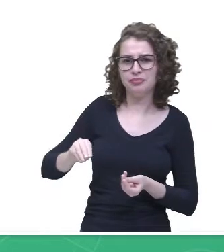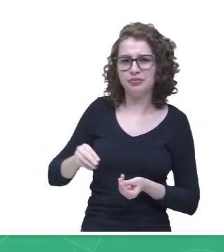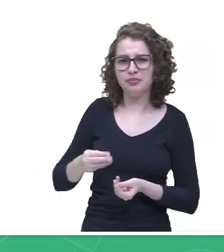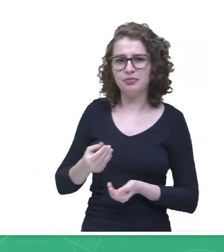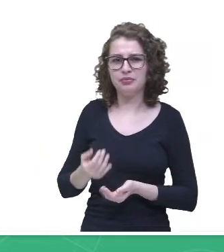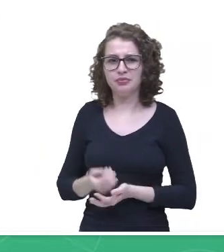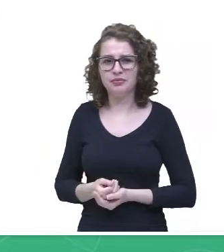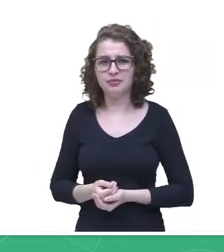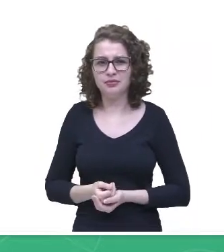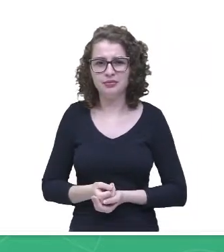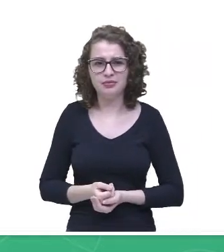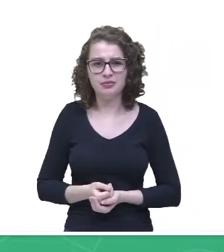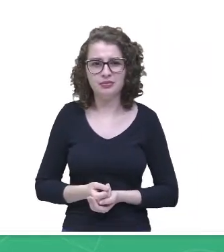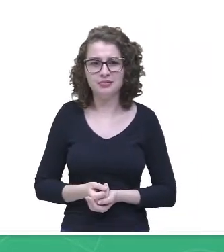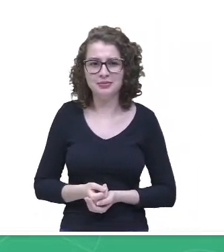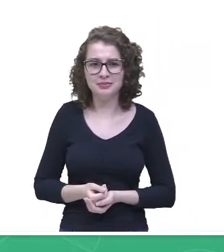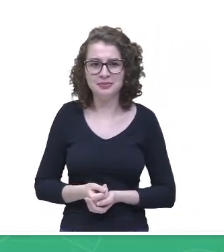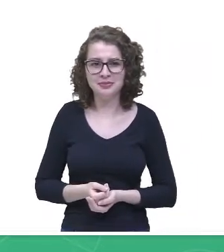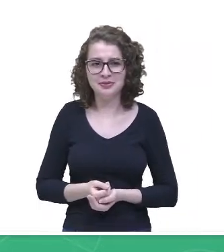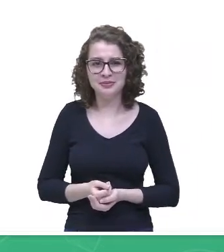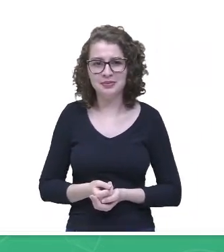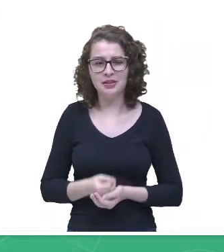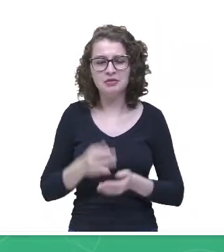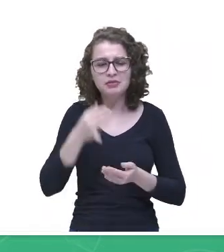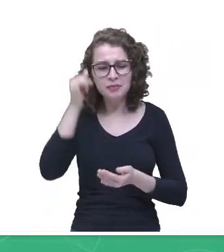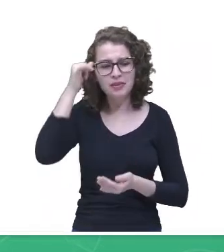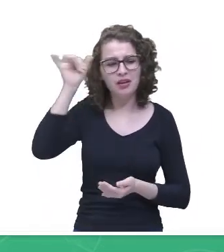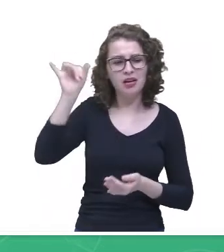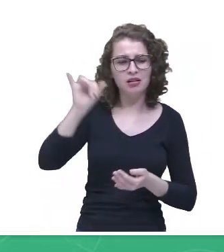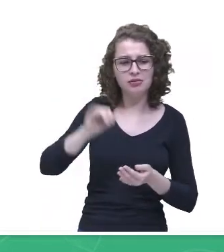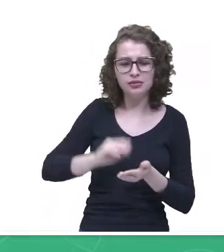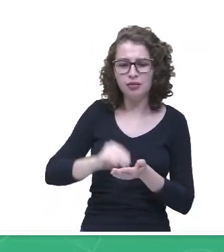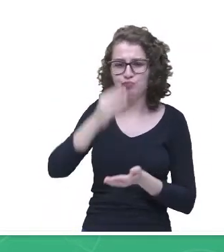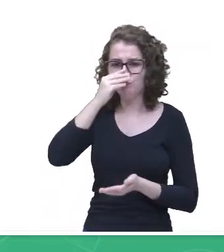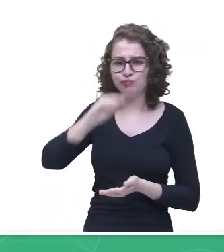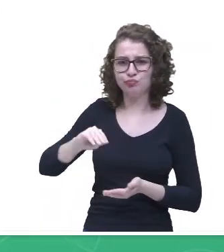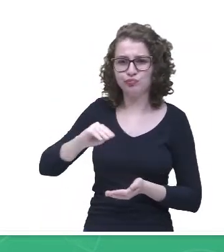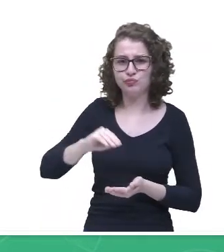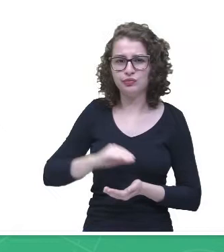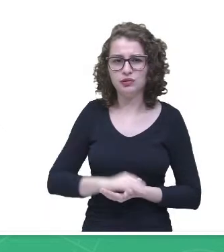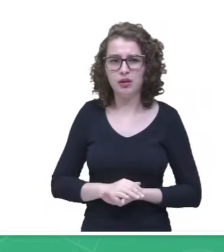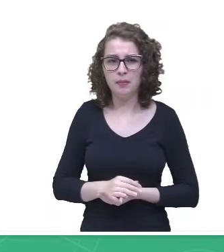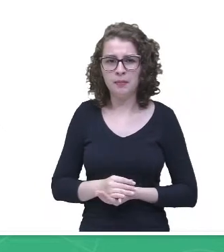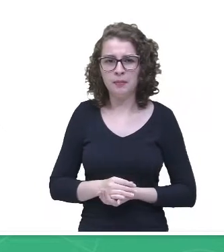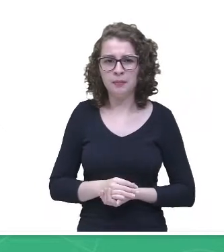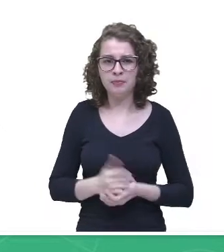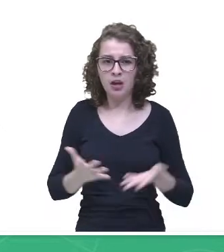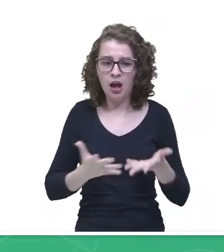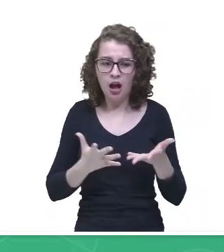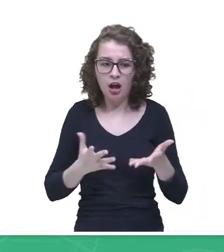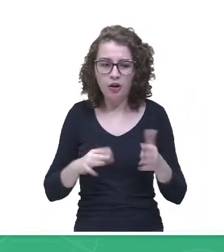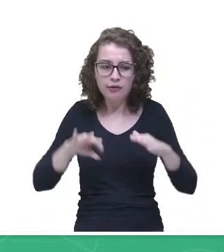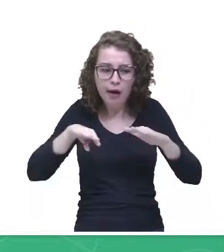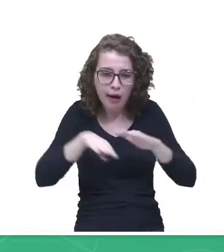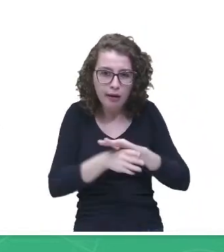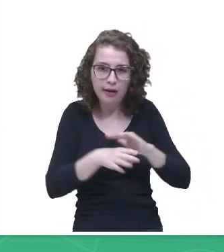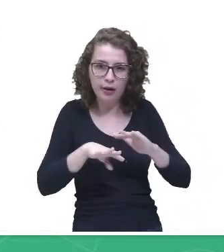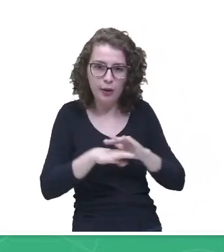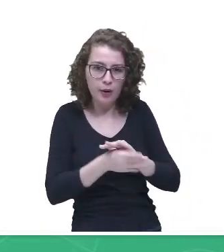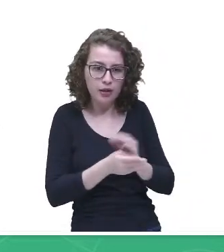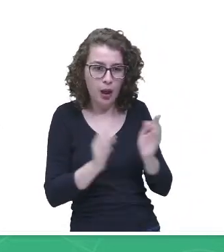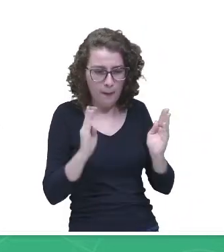desperdícios, nesse modelo toyotista, né, a gente vai ter aí pequenos estoques, e nesses